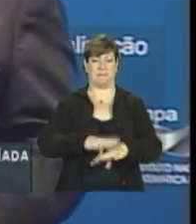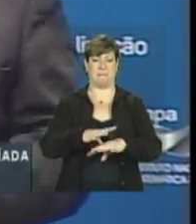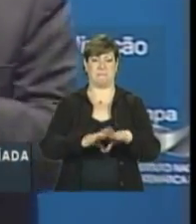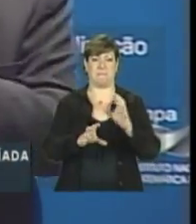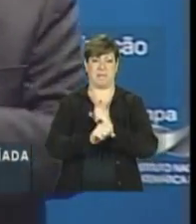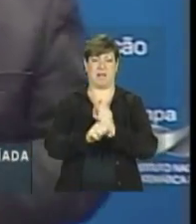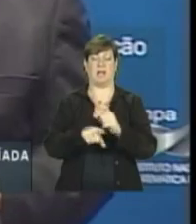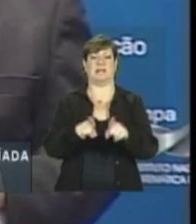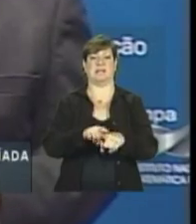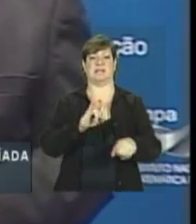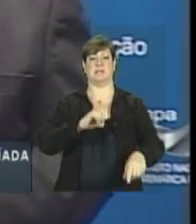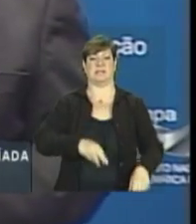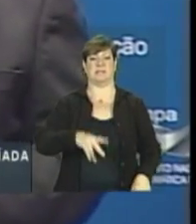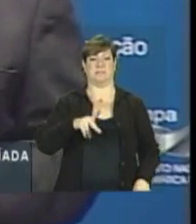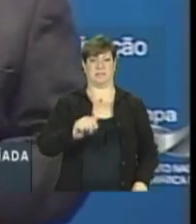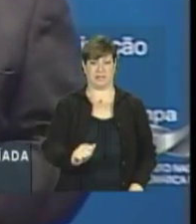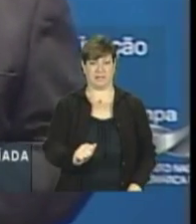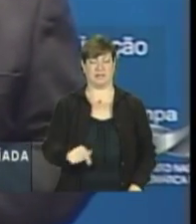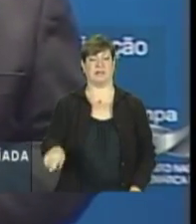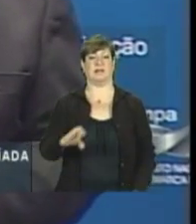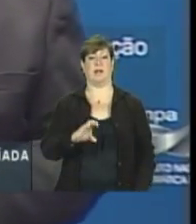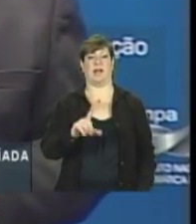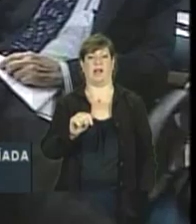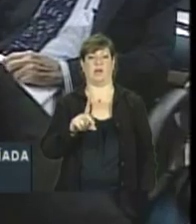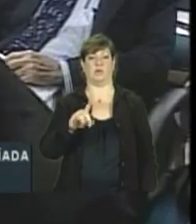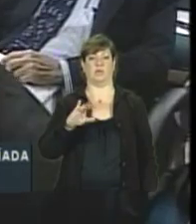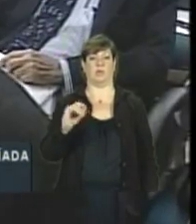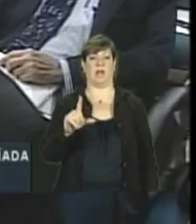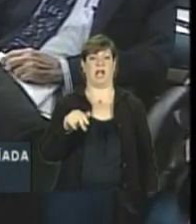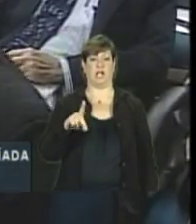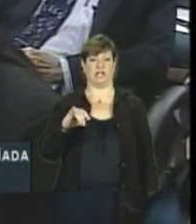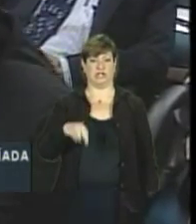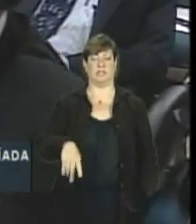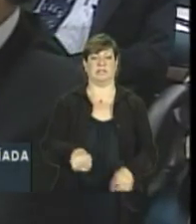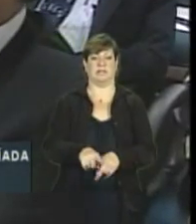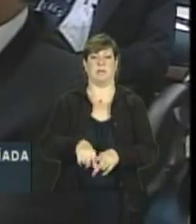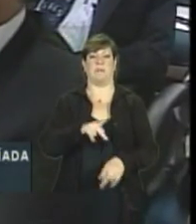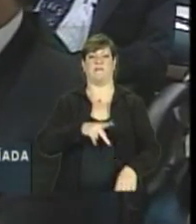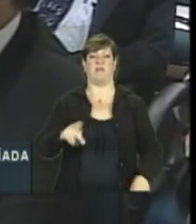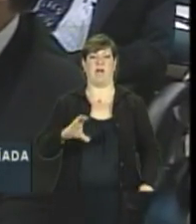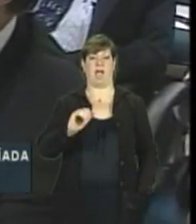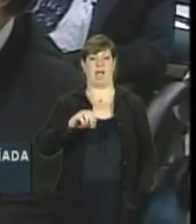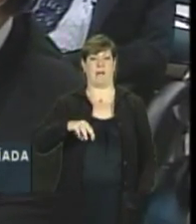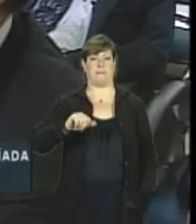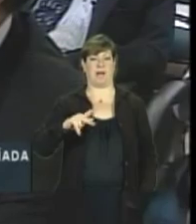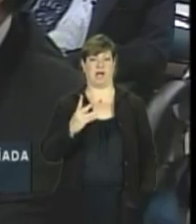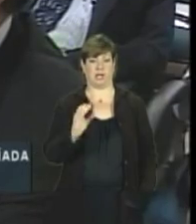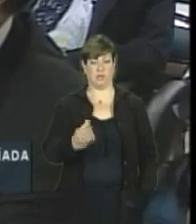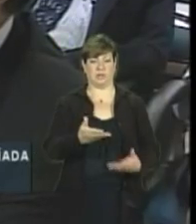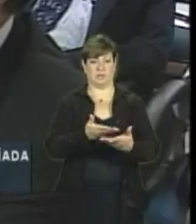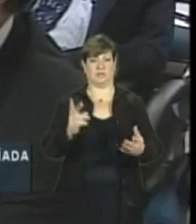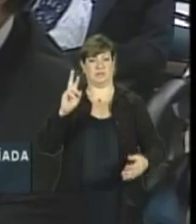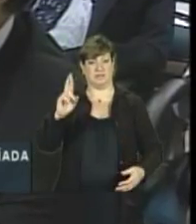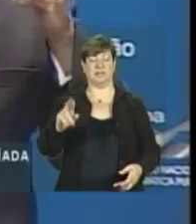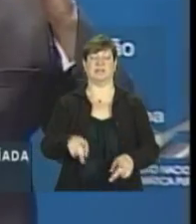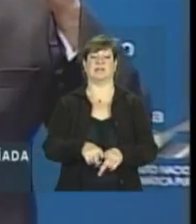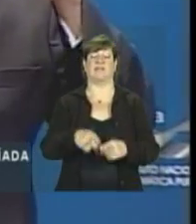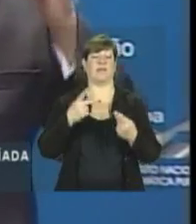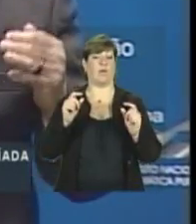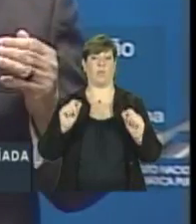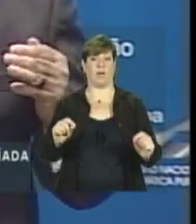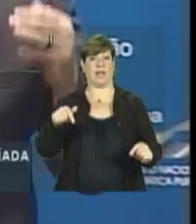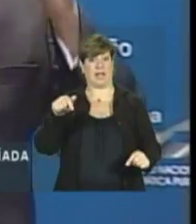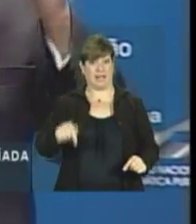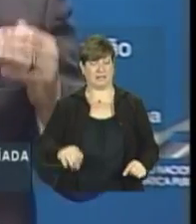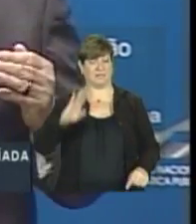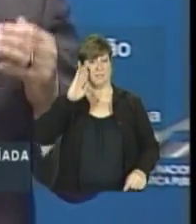não é? Que estão aqui representados pelo Clóvis Landim e pelo o professor Camacho, e dizer o seguinte: isso é um elemento